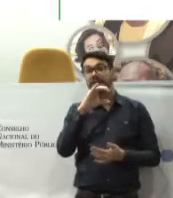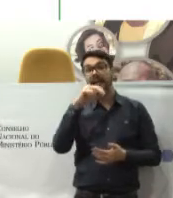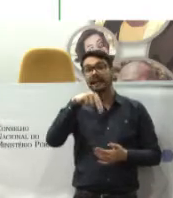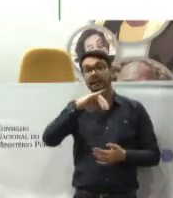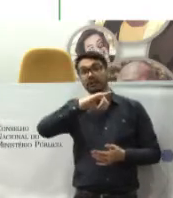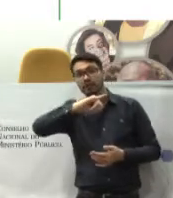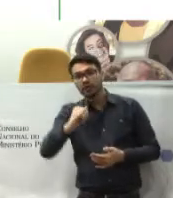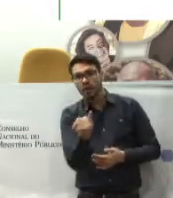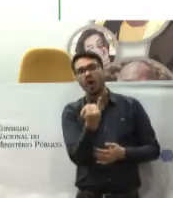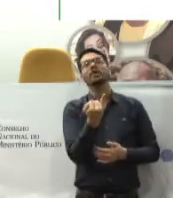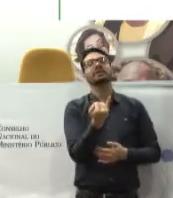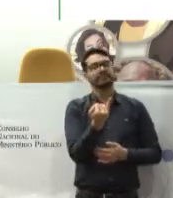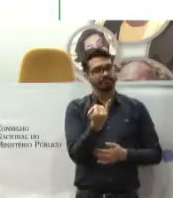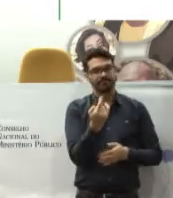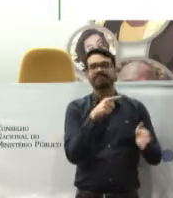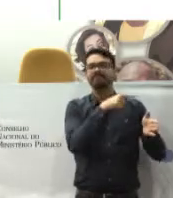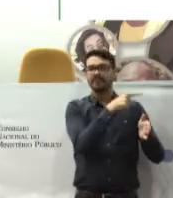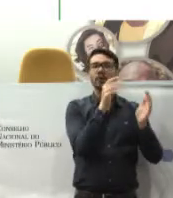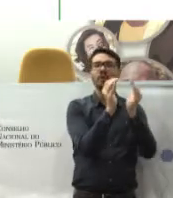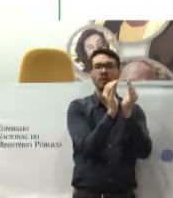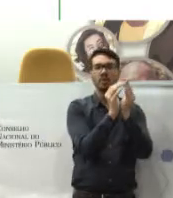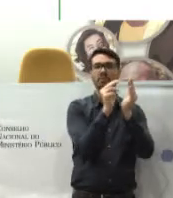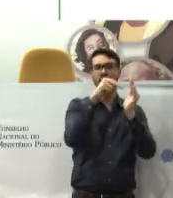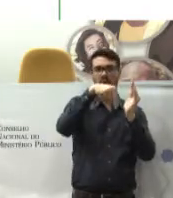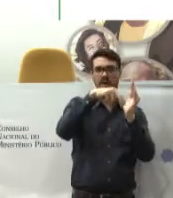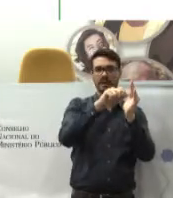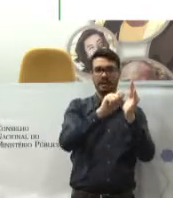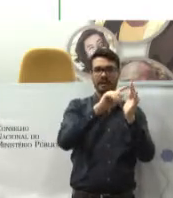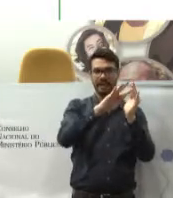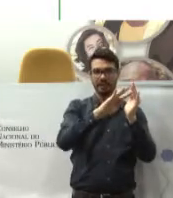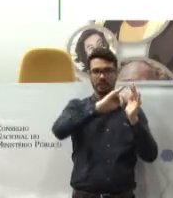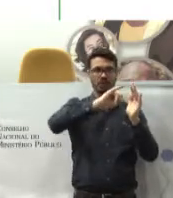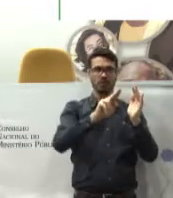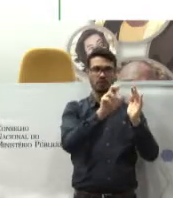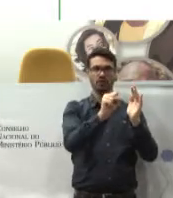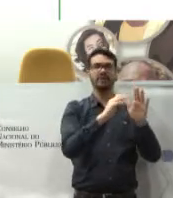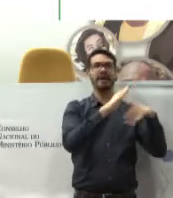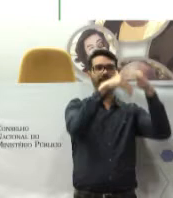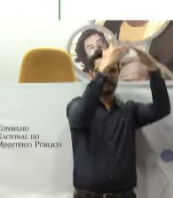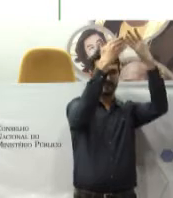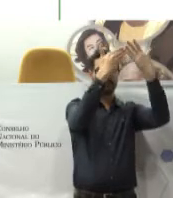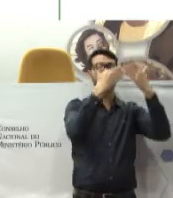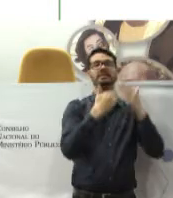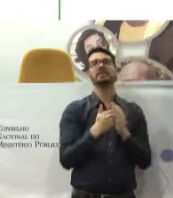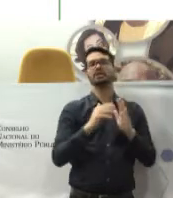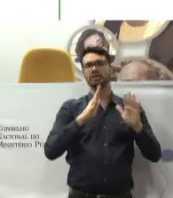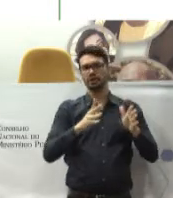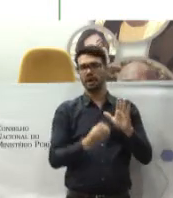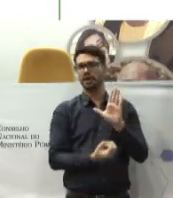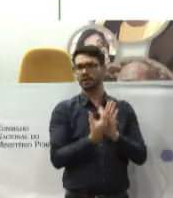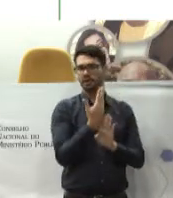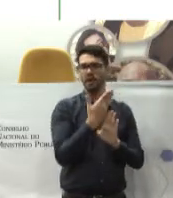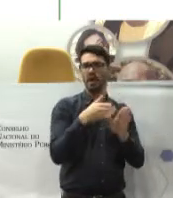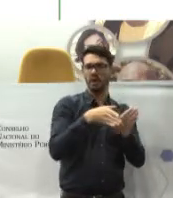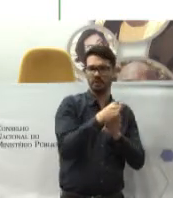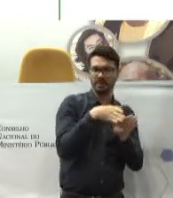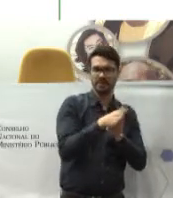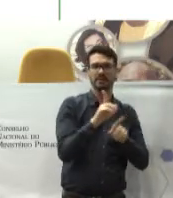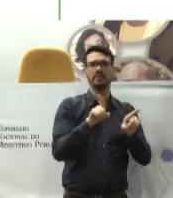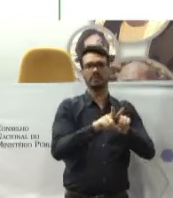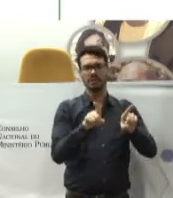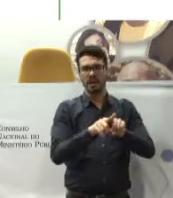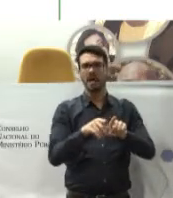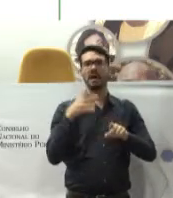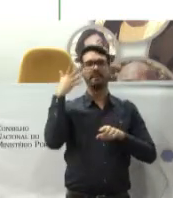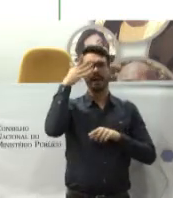Inatijus está avançando, né? Temos algumas discussões ainda sobre isso. criamos jornadas, recomendações. Então, nós estamos,